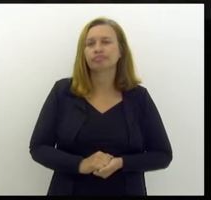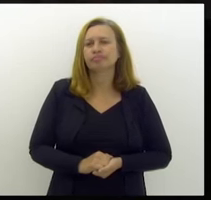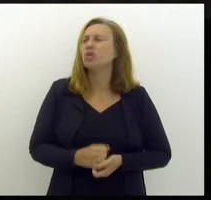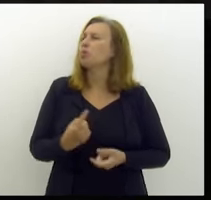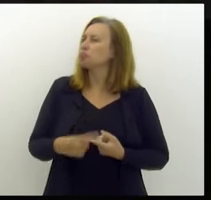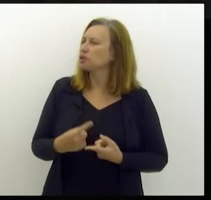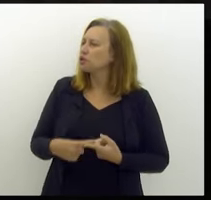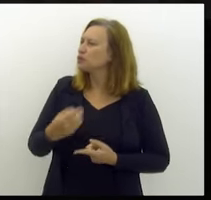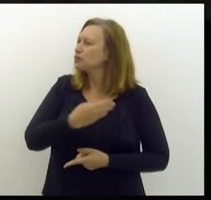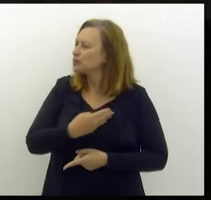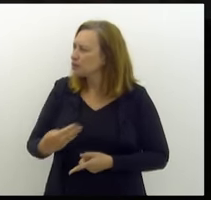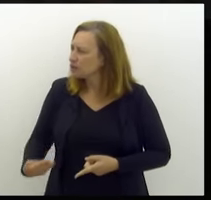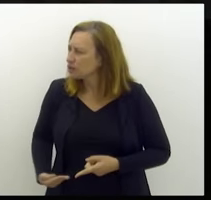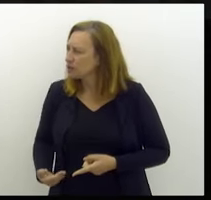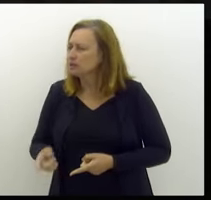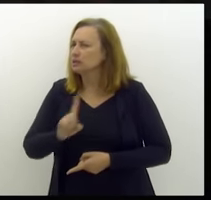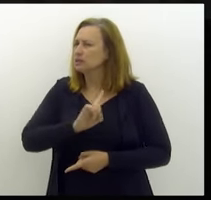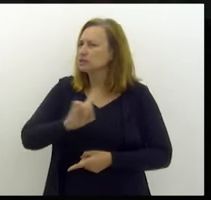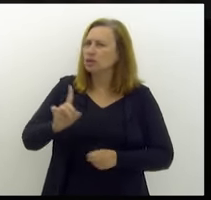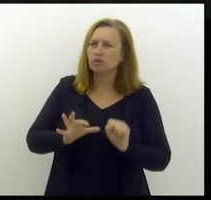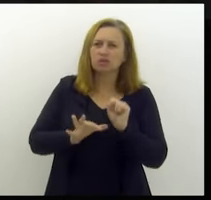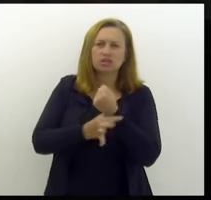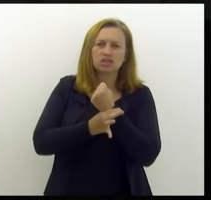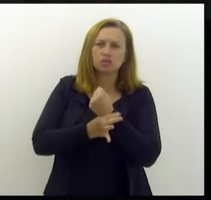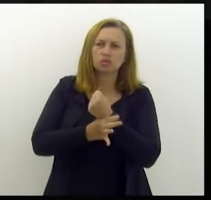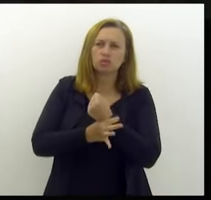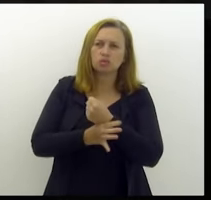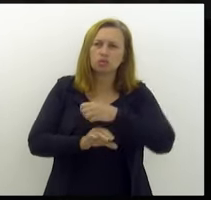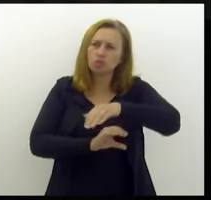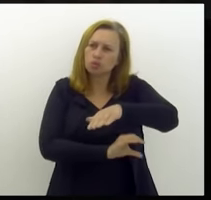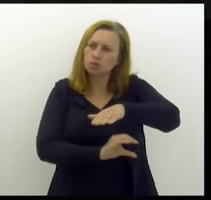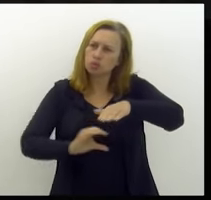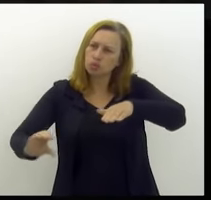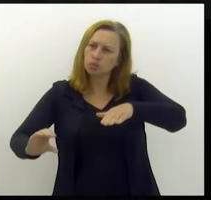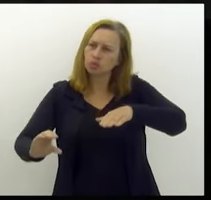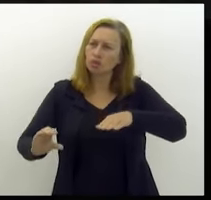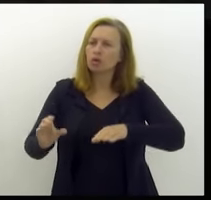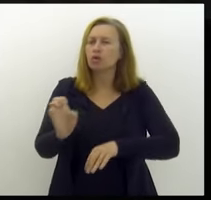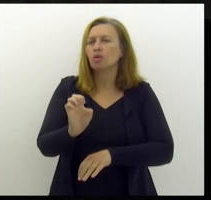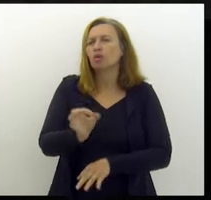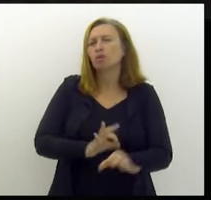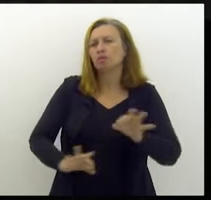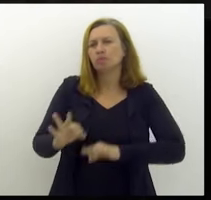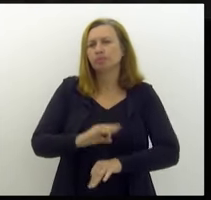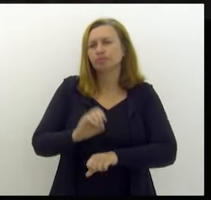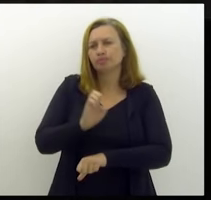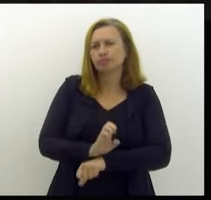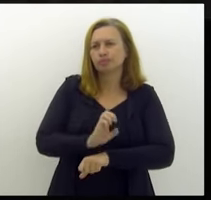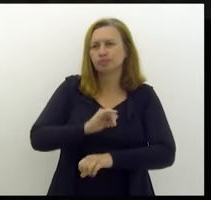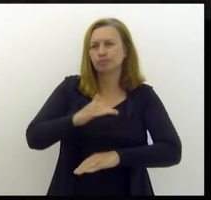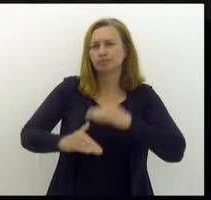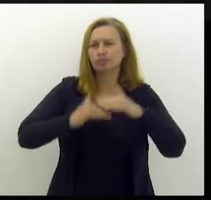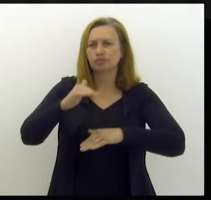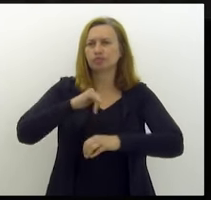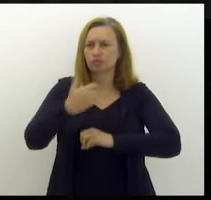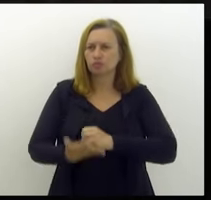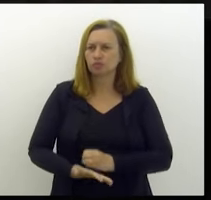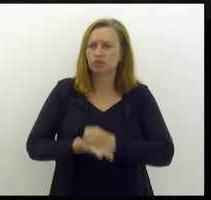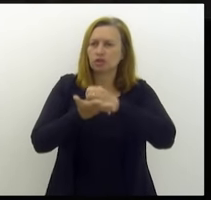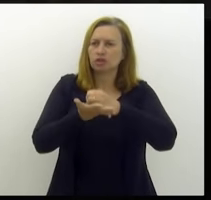o governador não garante os recursos para o plano estadual de desenvolvimento sustentável de